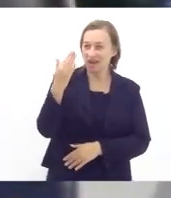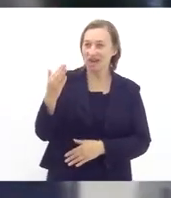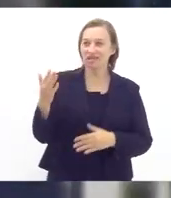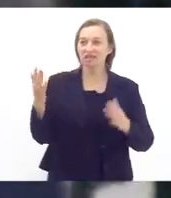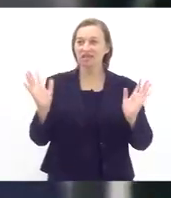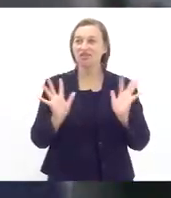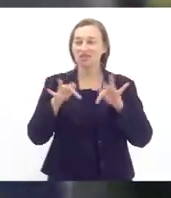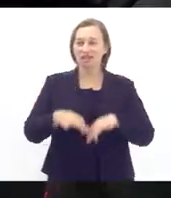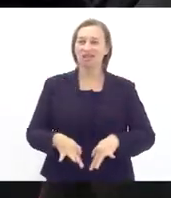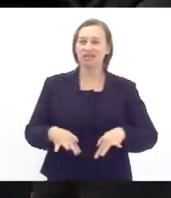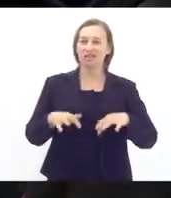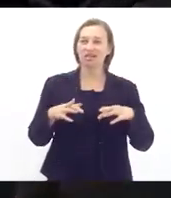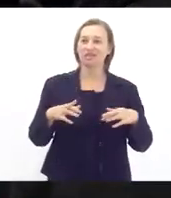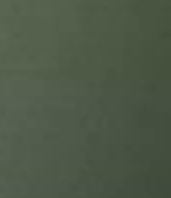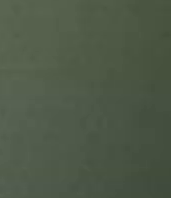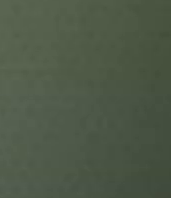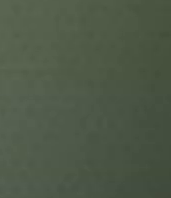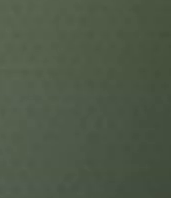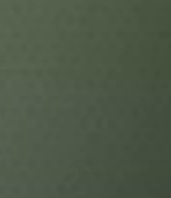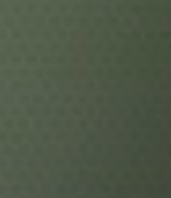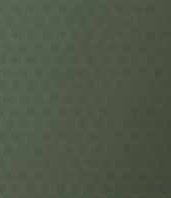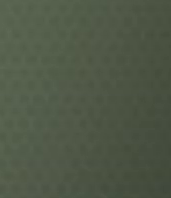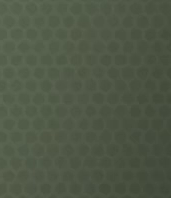tá encerrado a audiência pública